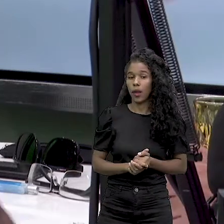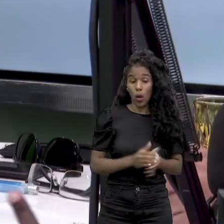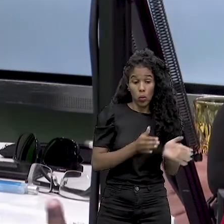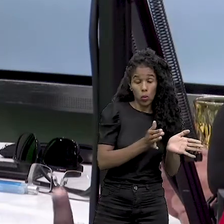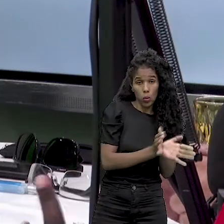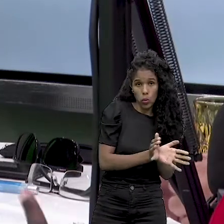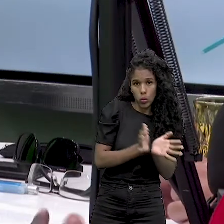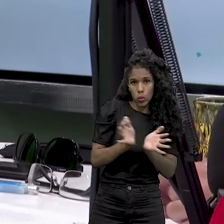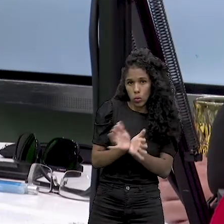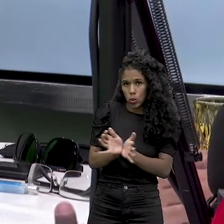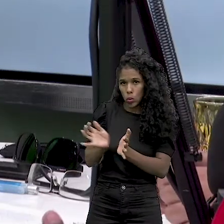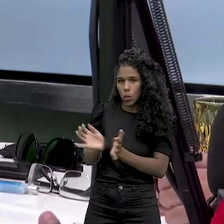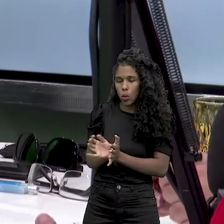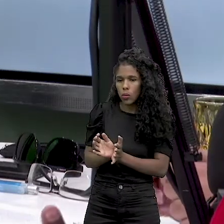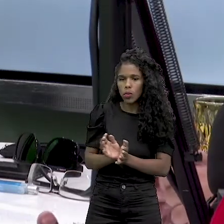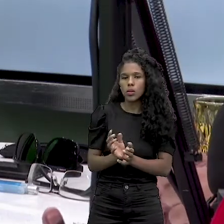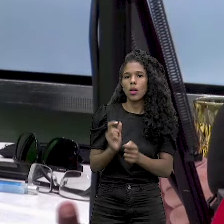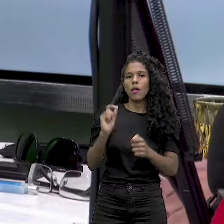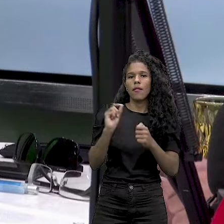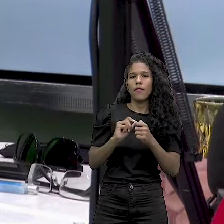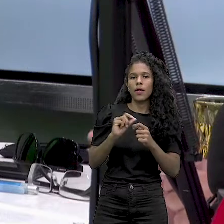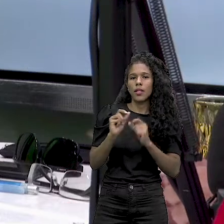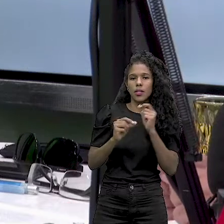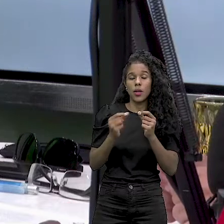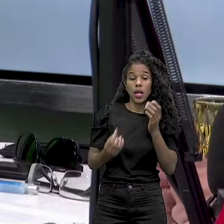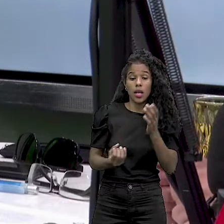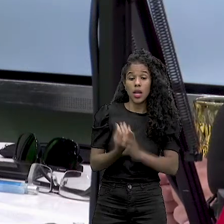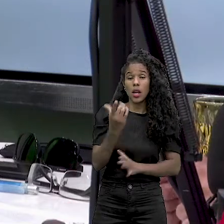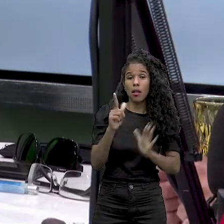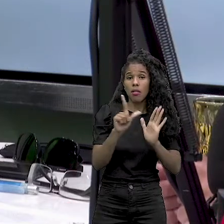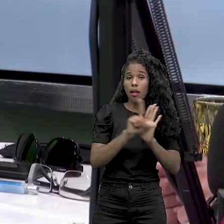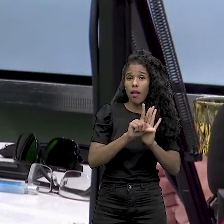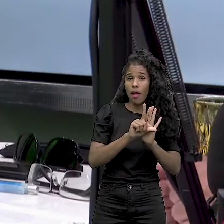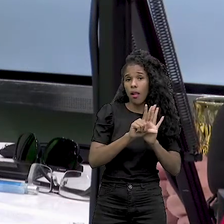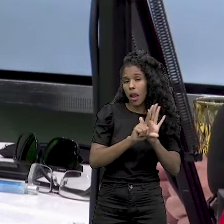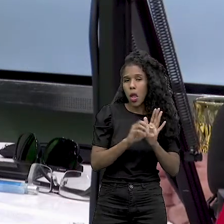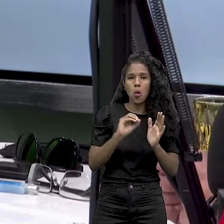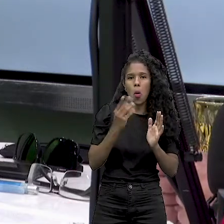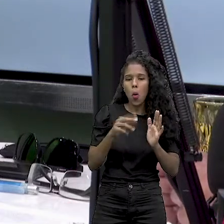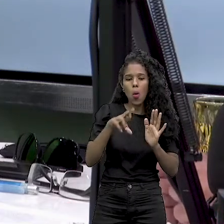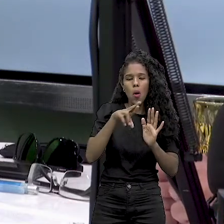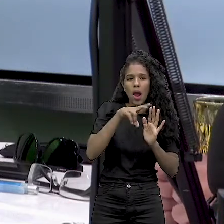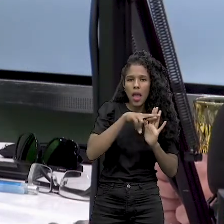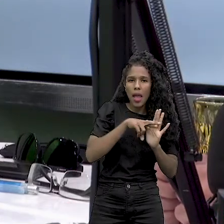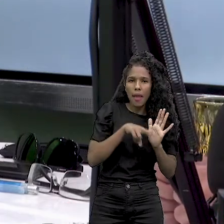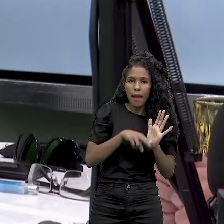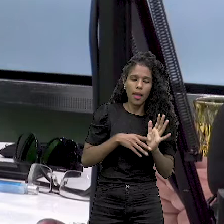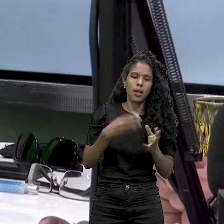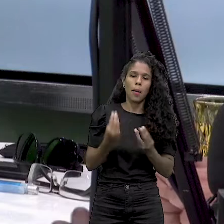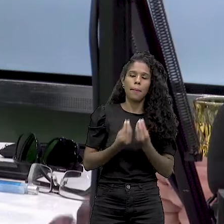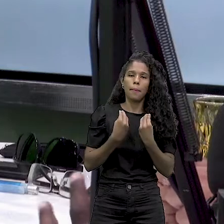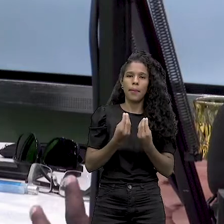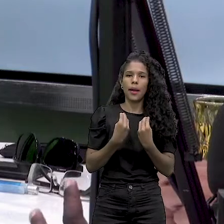de embalagem, né? Então, eles são fundamentais para isso. Então, vários países se juntam e falam, olha, aqui dentro, entre